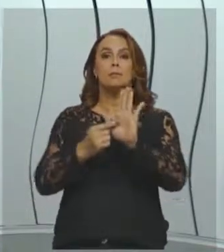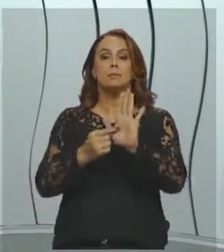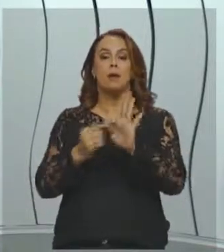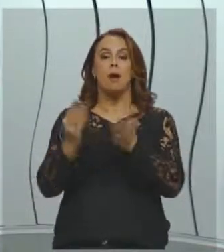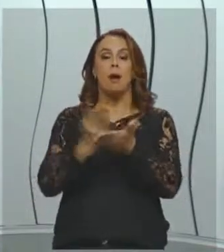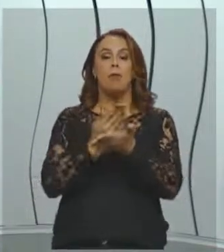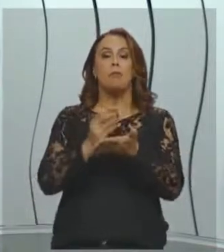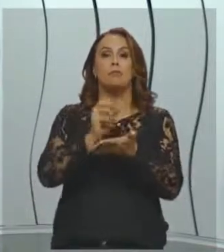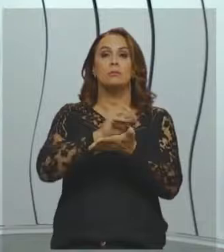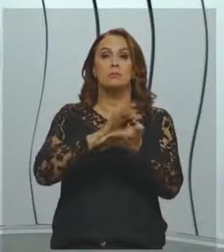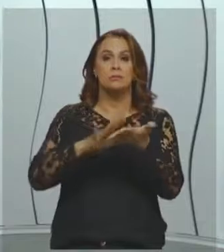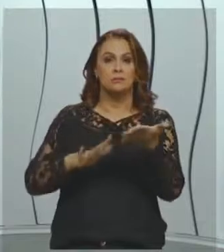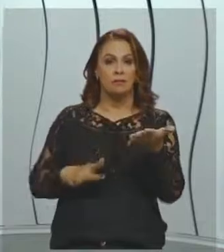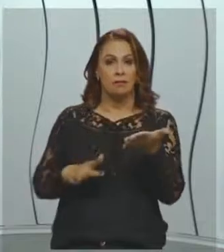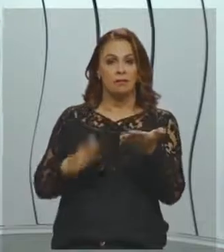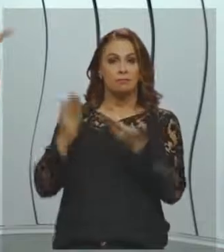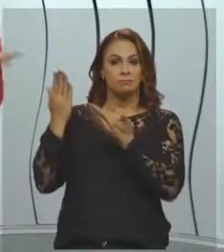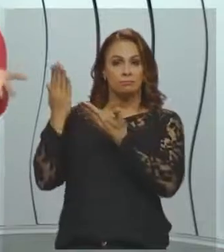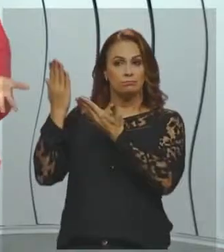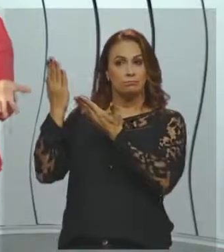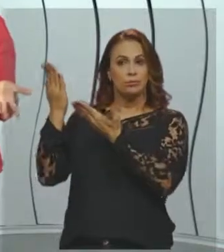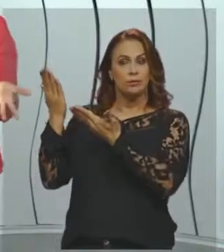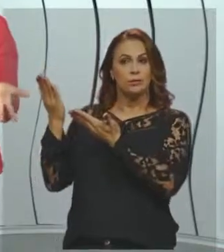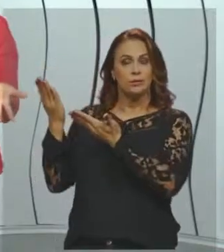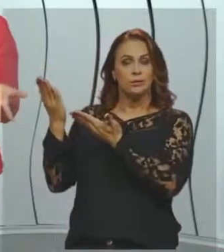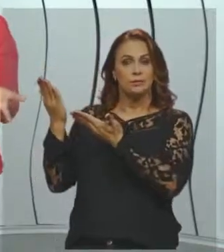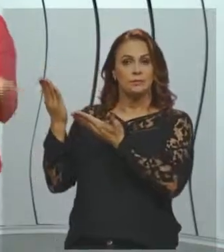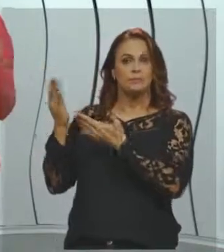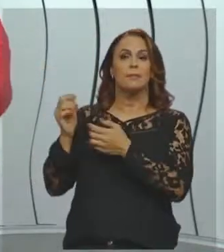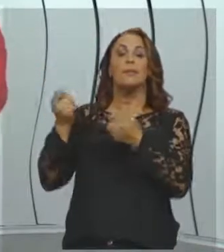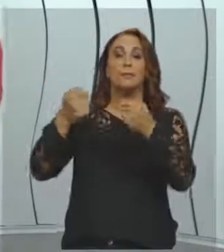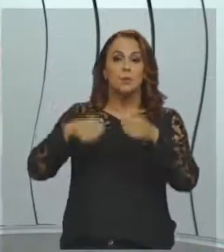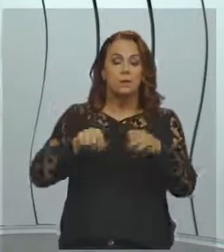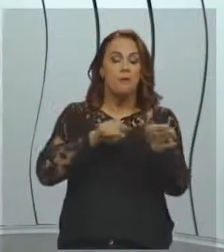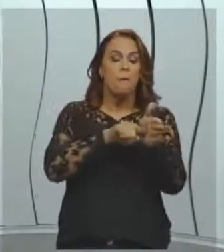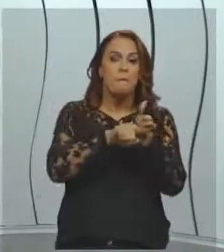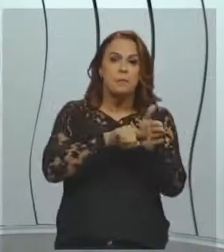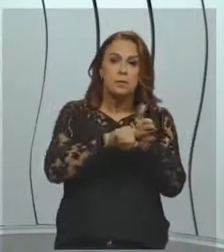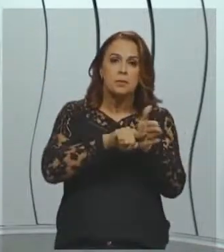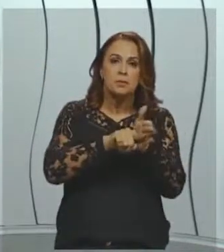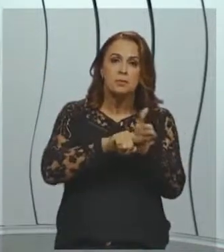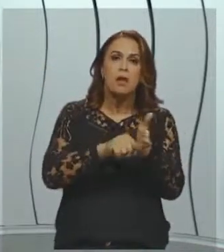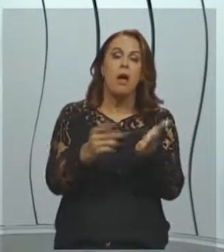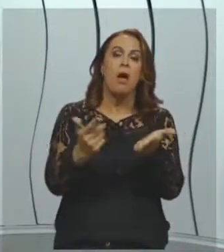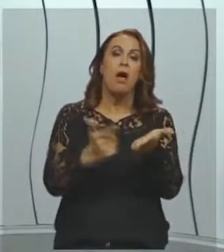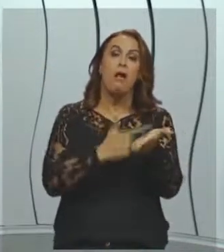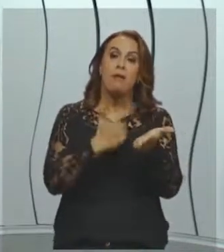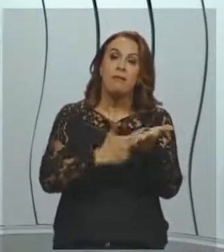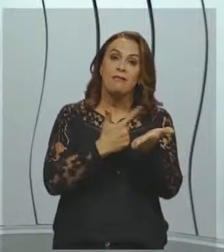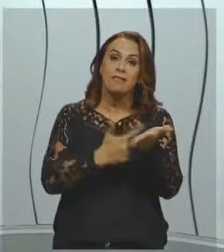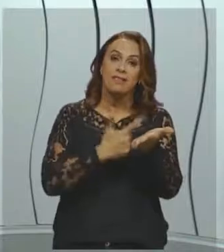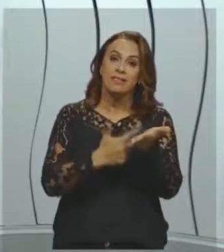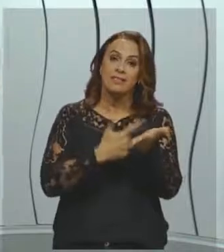Essas atividades você pode pesquisar no seu livro ou mesmo você pode